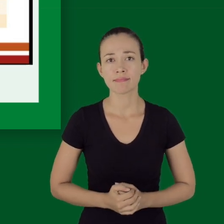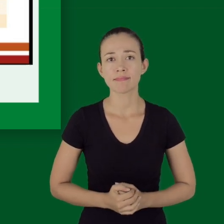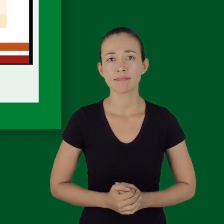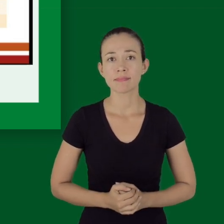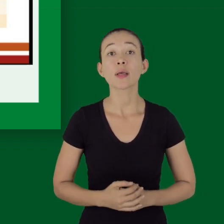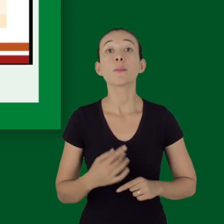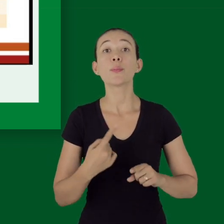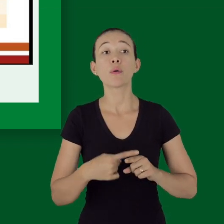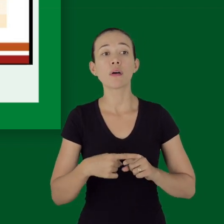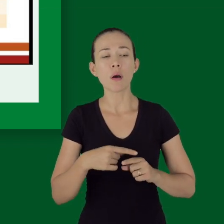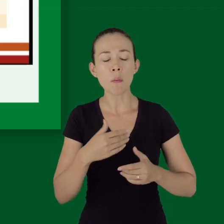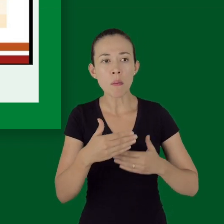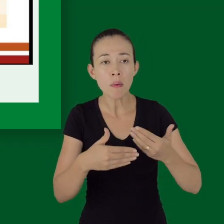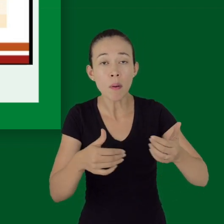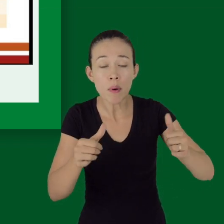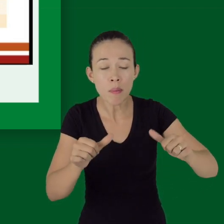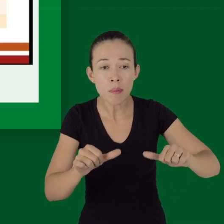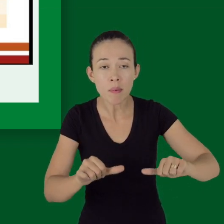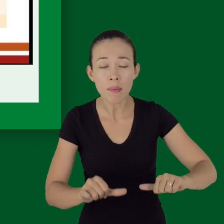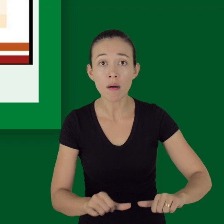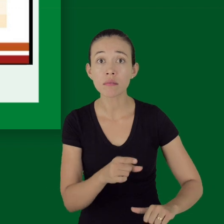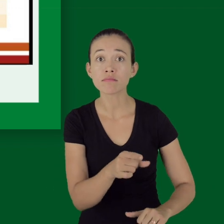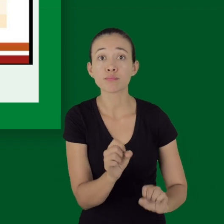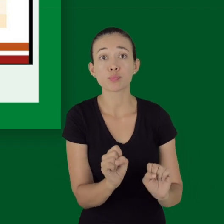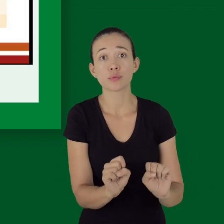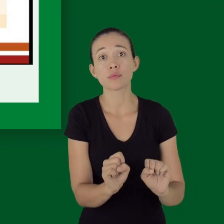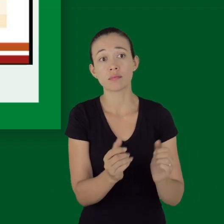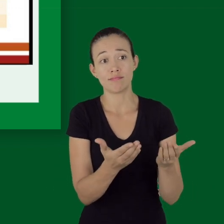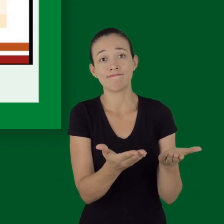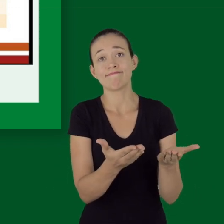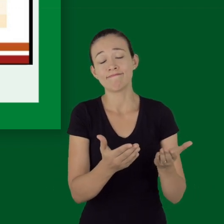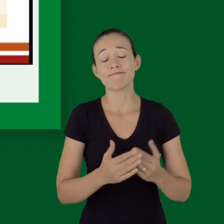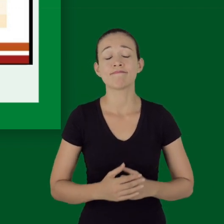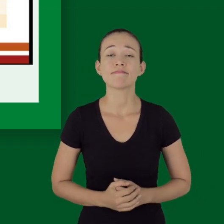Então, de repente, ele teve ali a